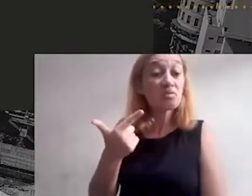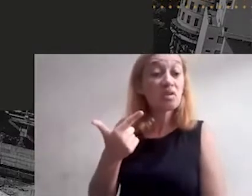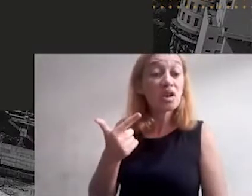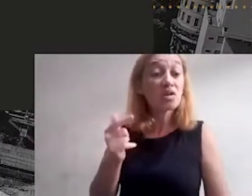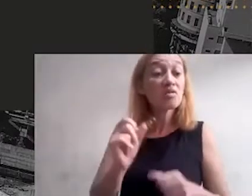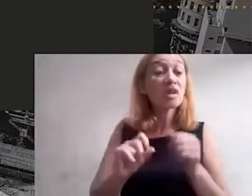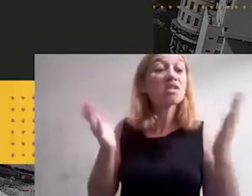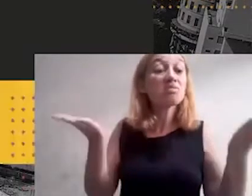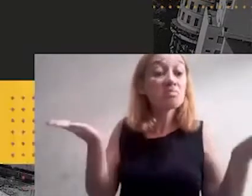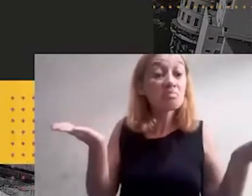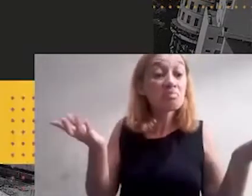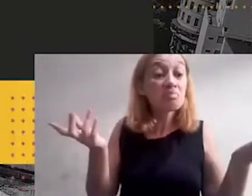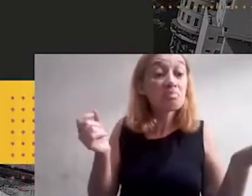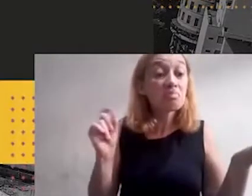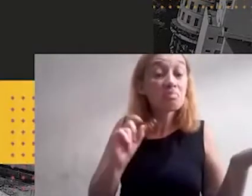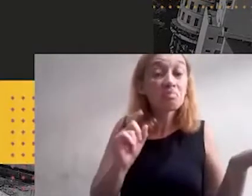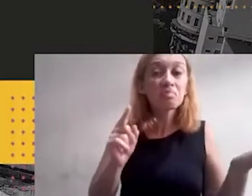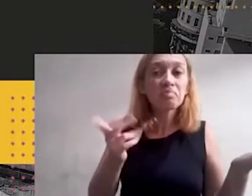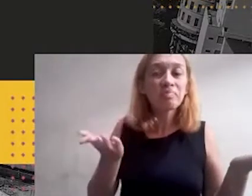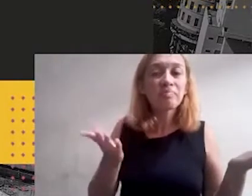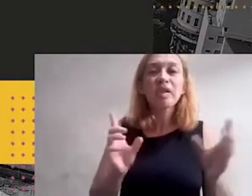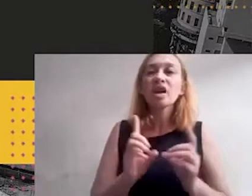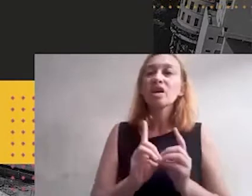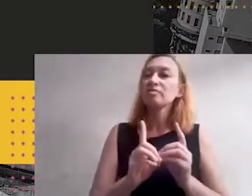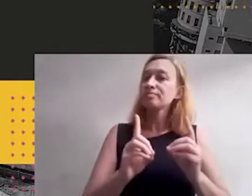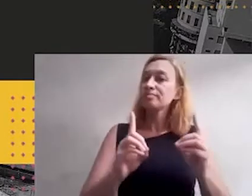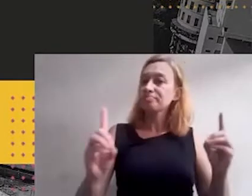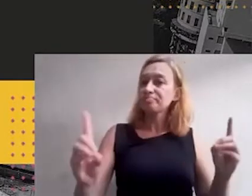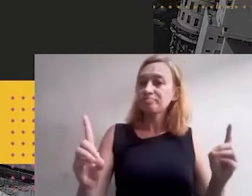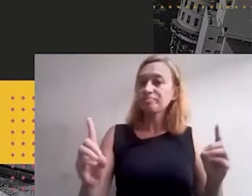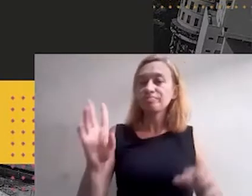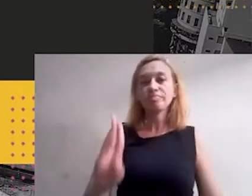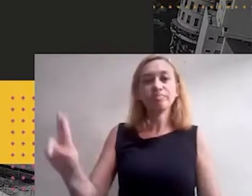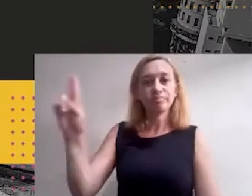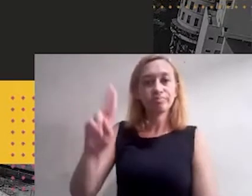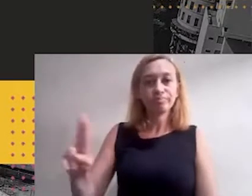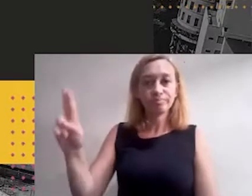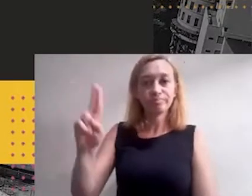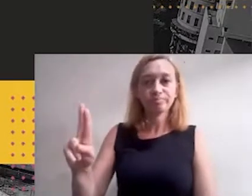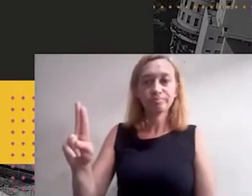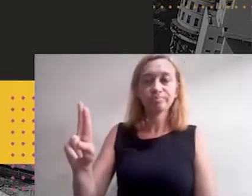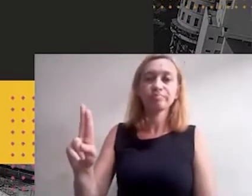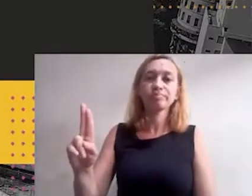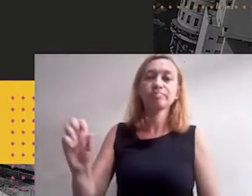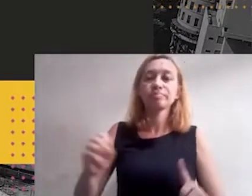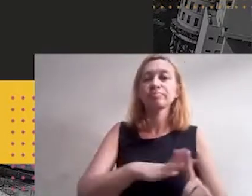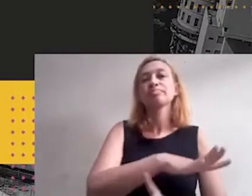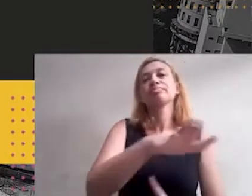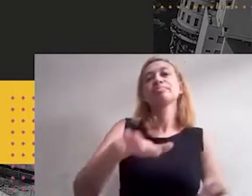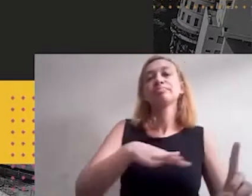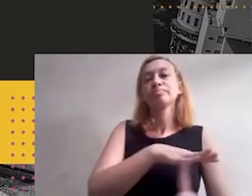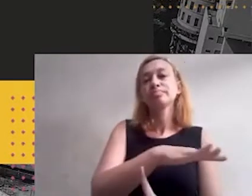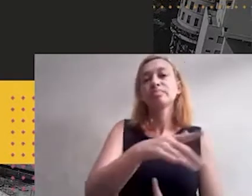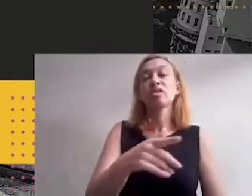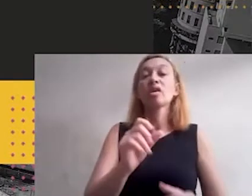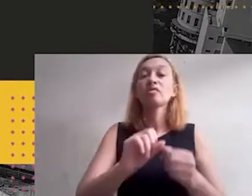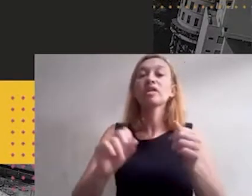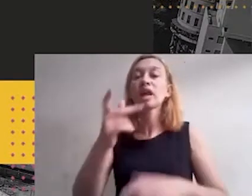fruto de um distanciamento da universidade em relação à sociedade. E fez com que as pessoas